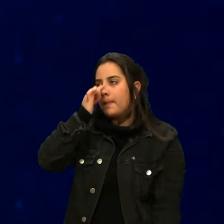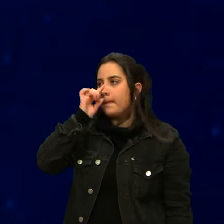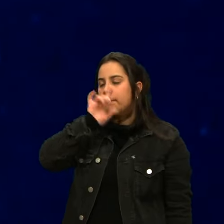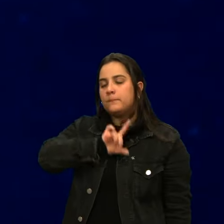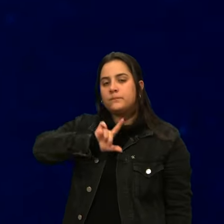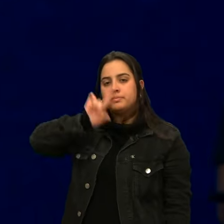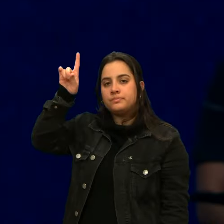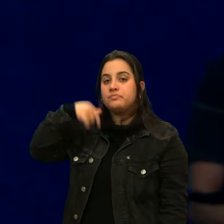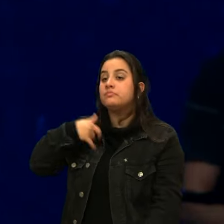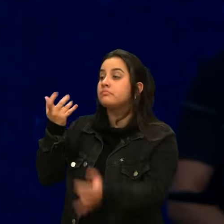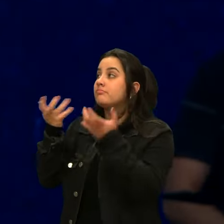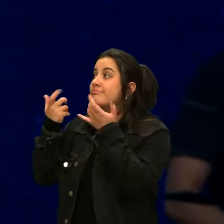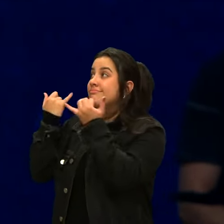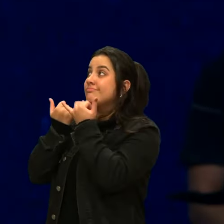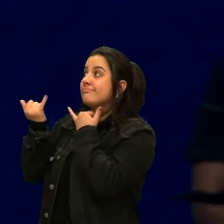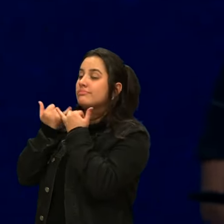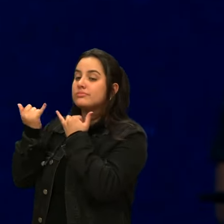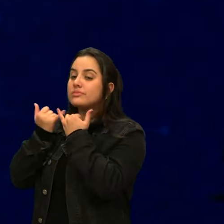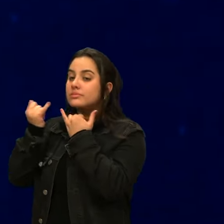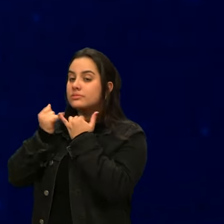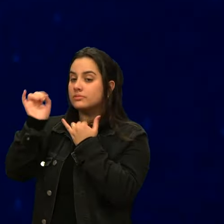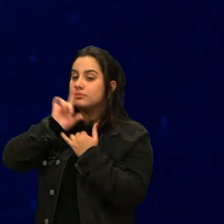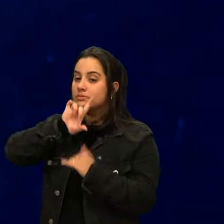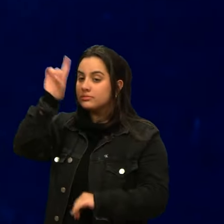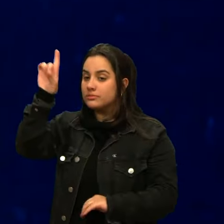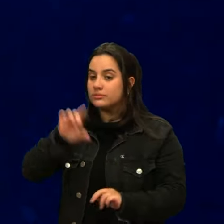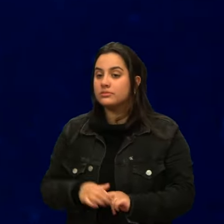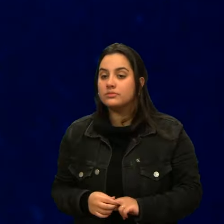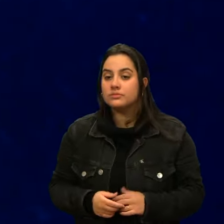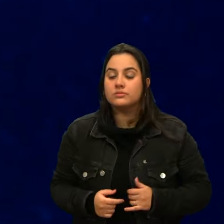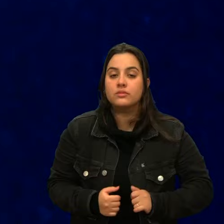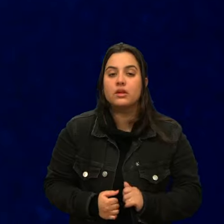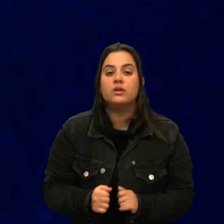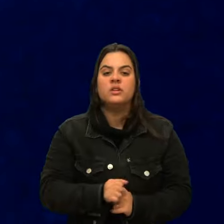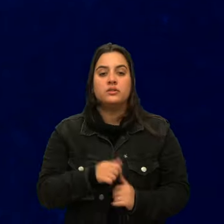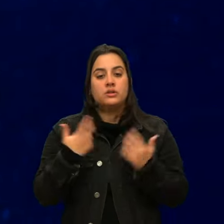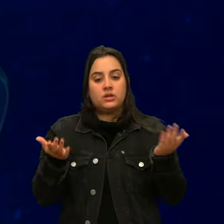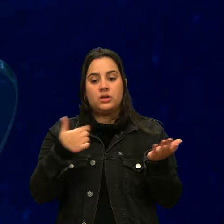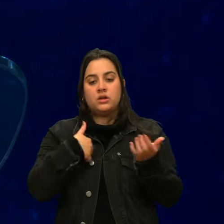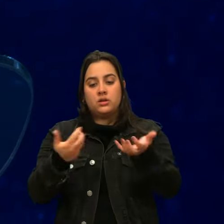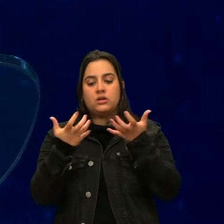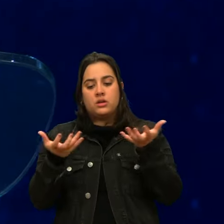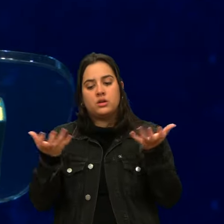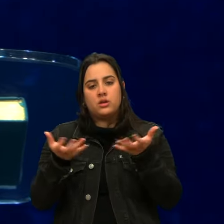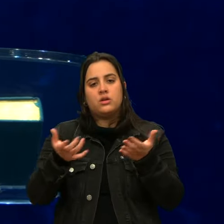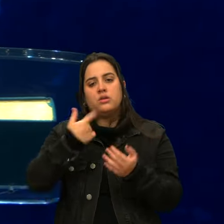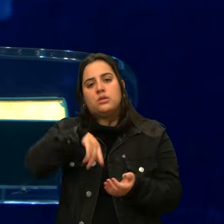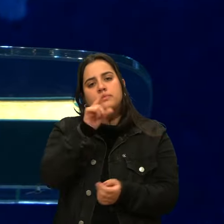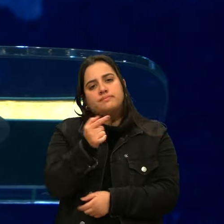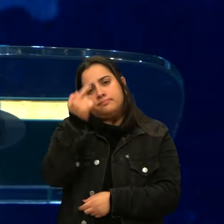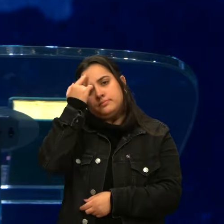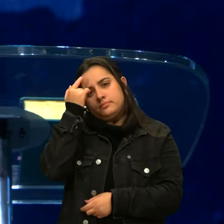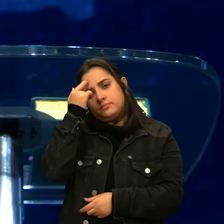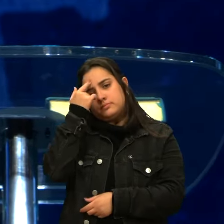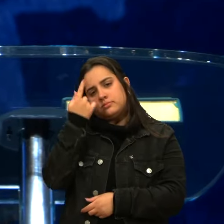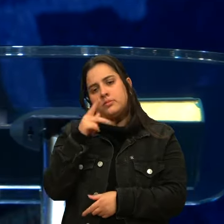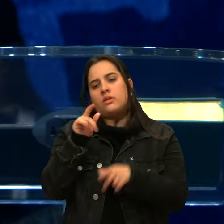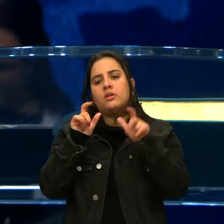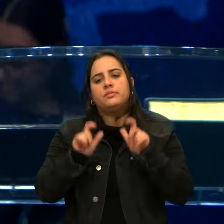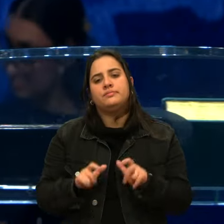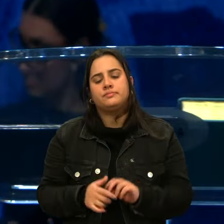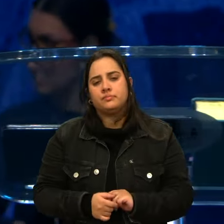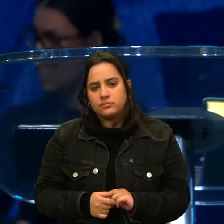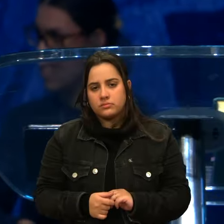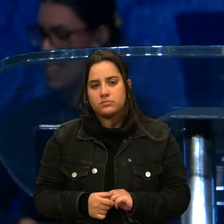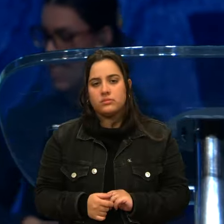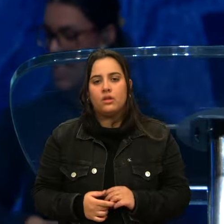ser parecido com Ele. E eu queria que agora você começasse a pensar aí no seu lugar, o que tem